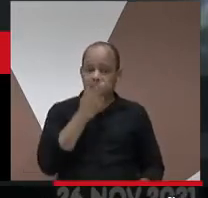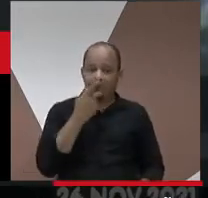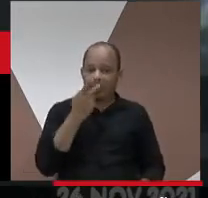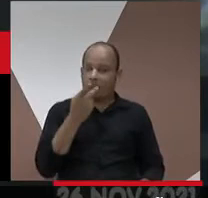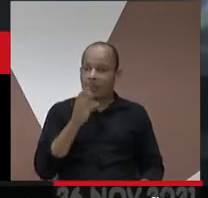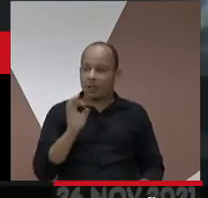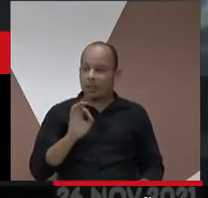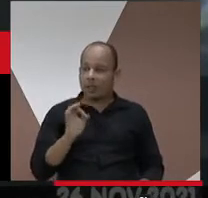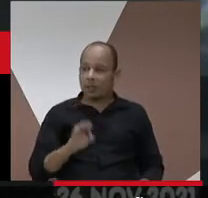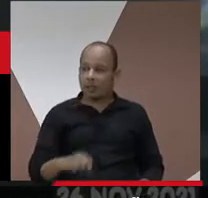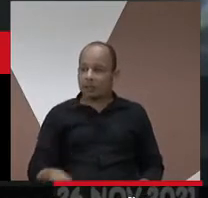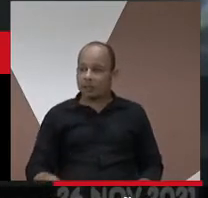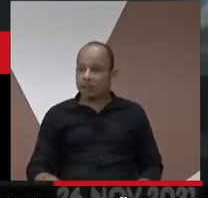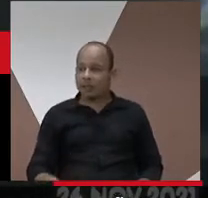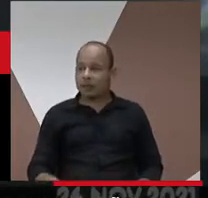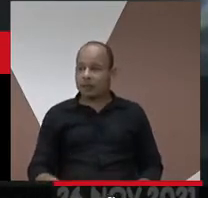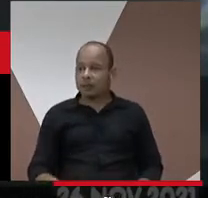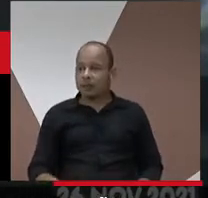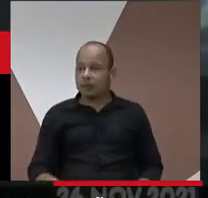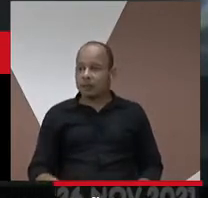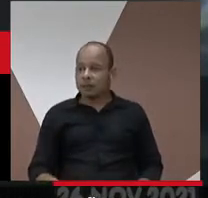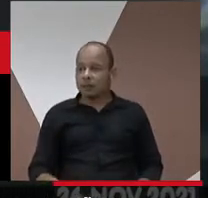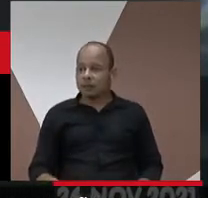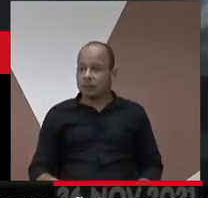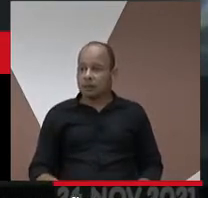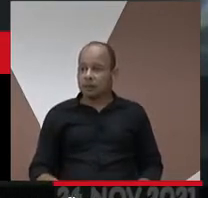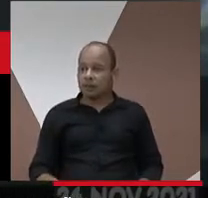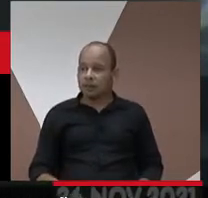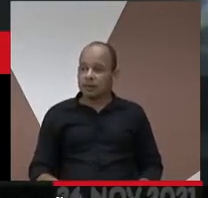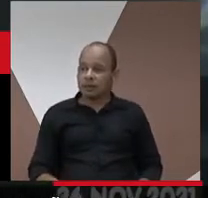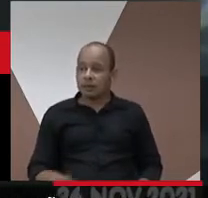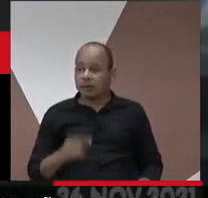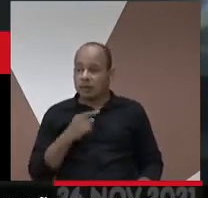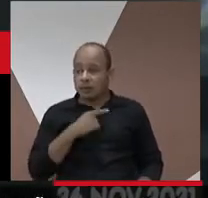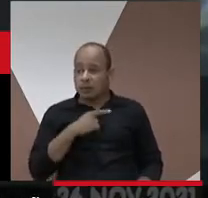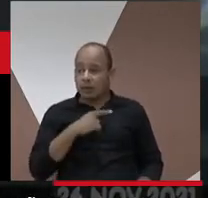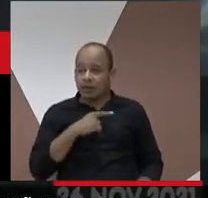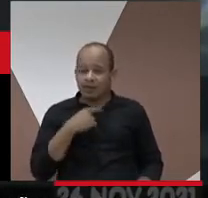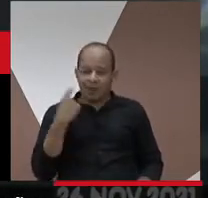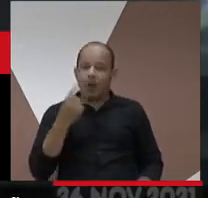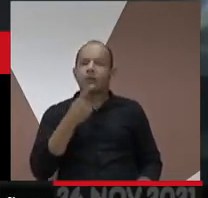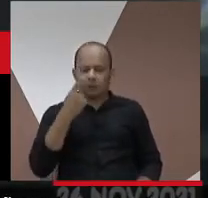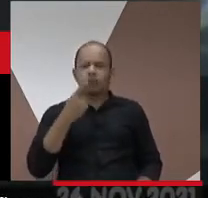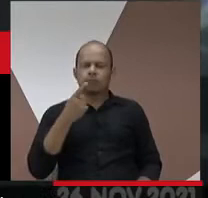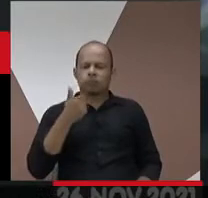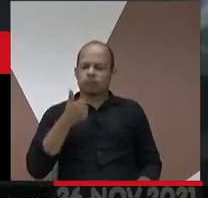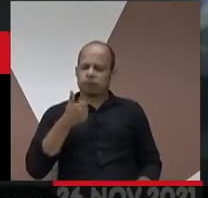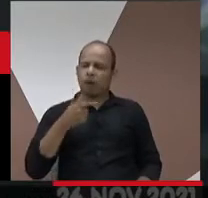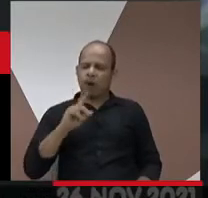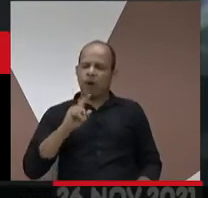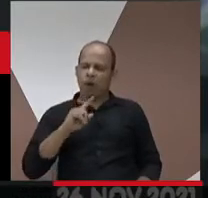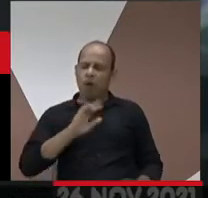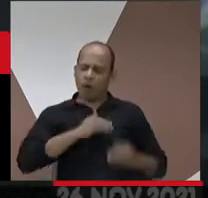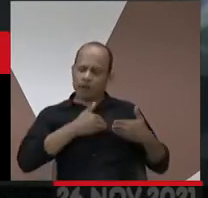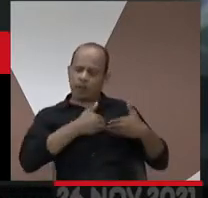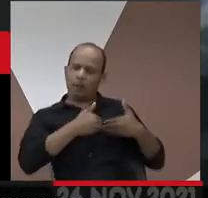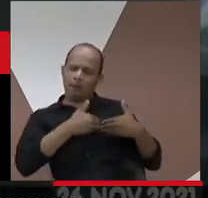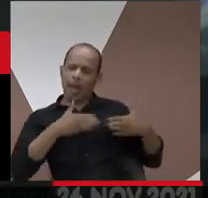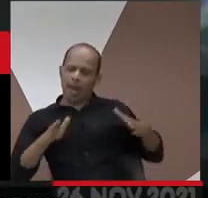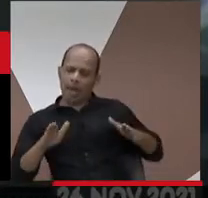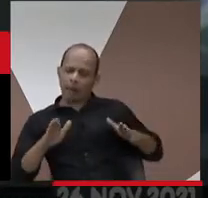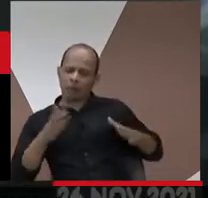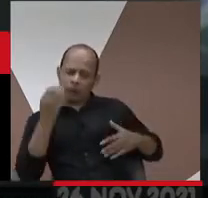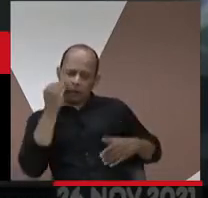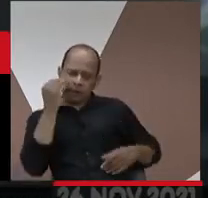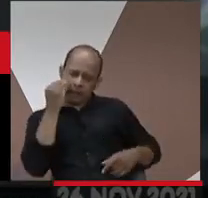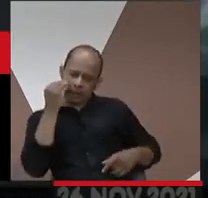te estonteia com essas, enquanto você vai de boa fé, né, de coração aberto, para encontrar